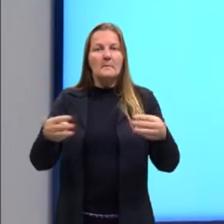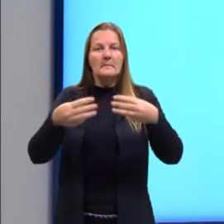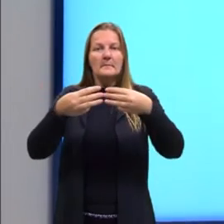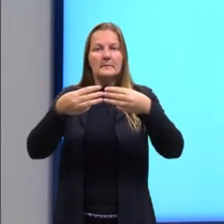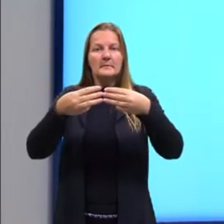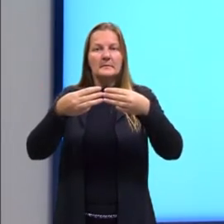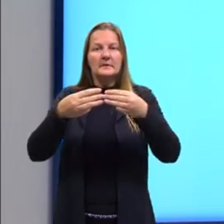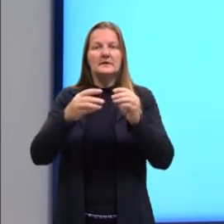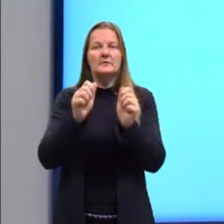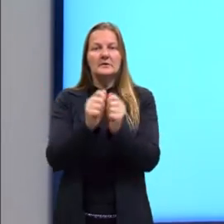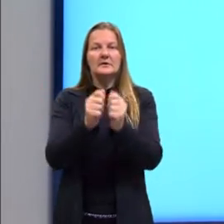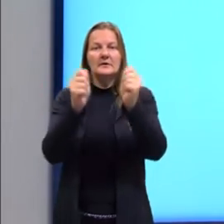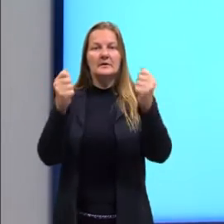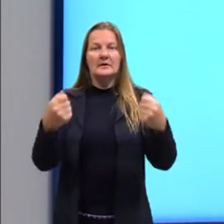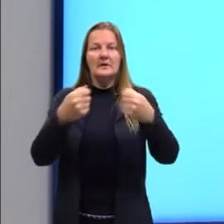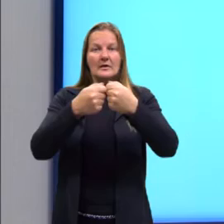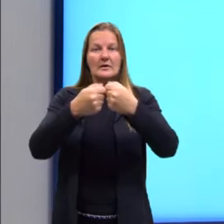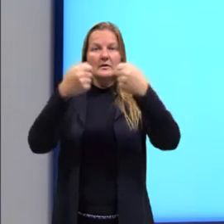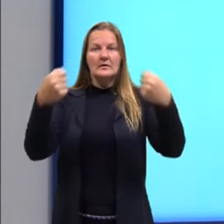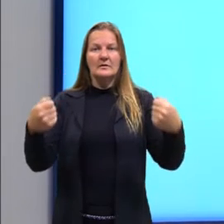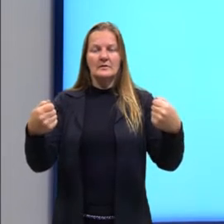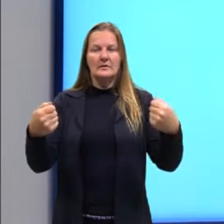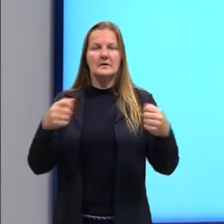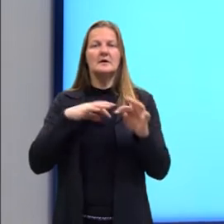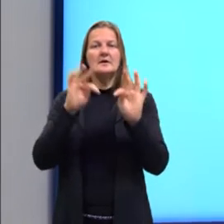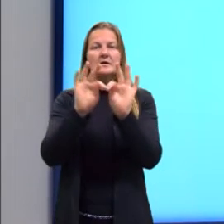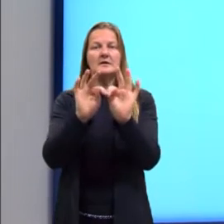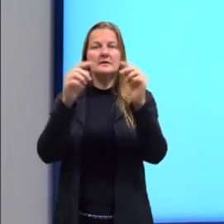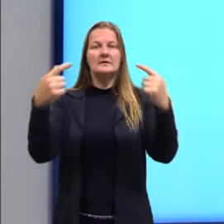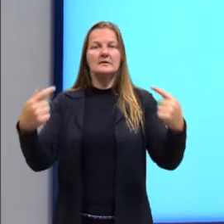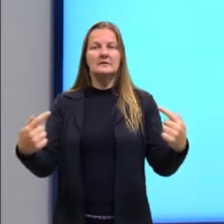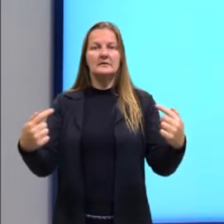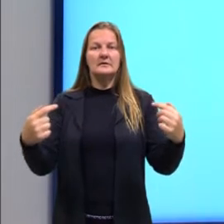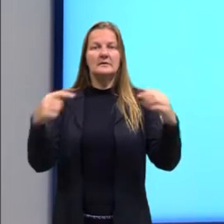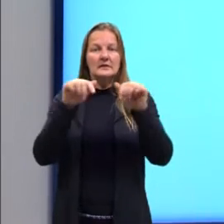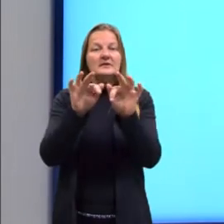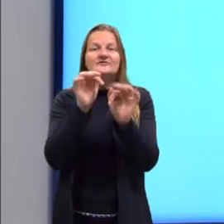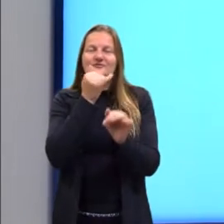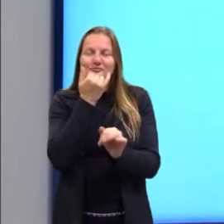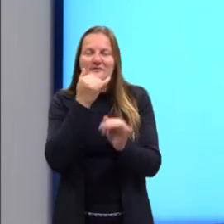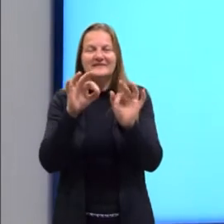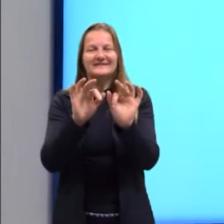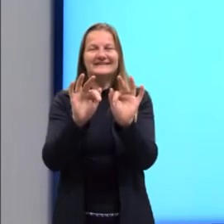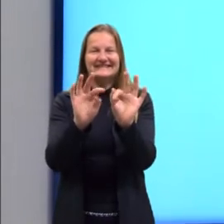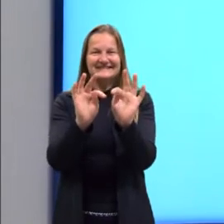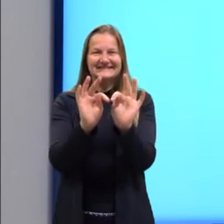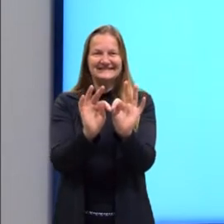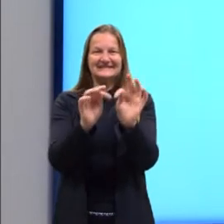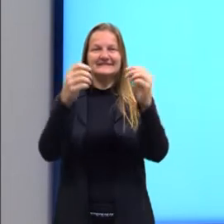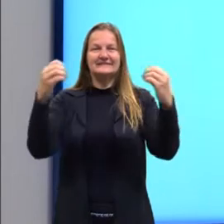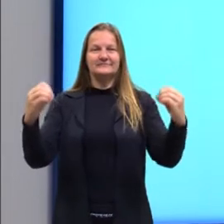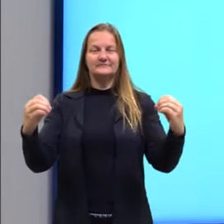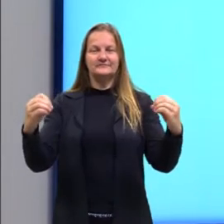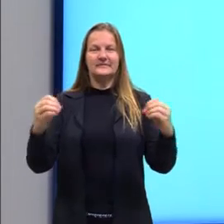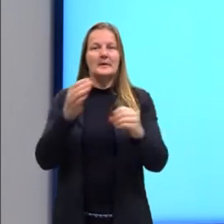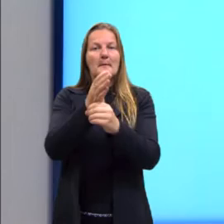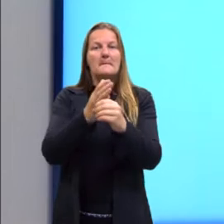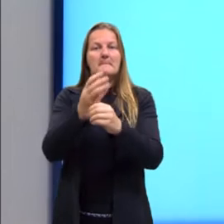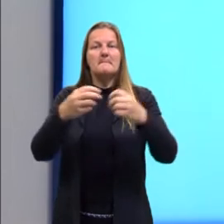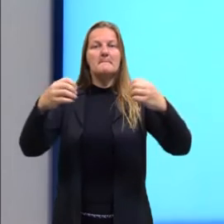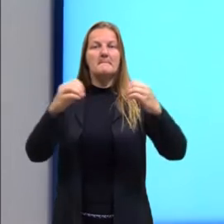metafase 1 anafase 1 depois telofase 1 e depois tem a meiose 2